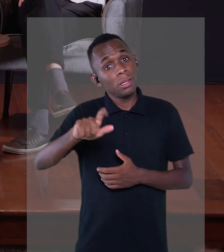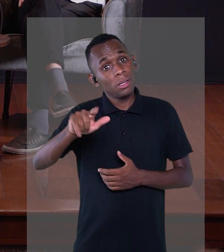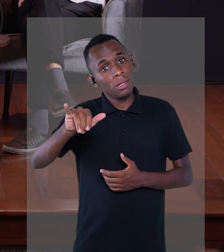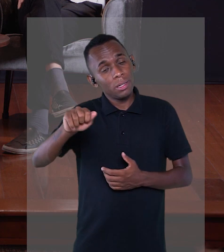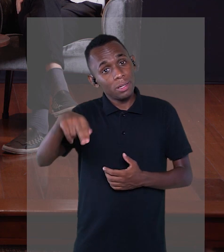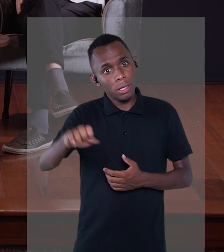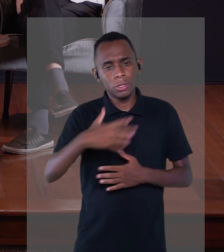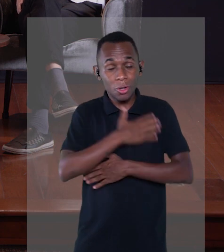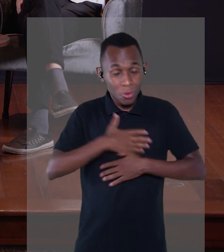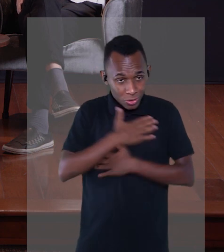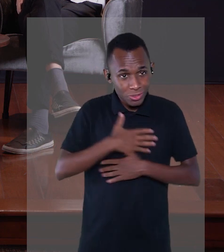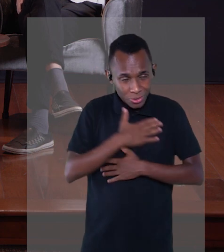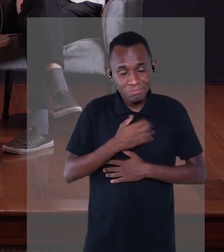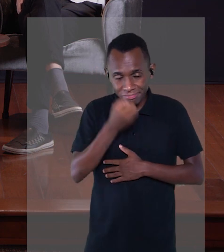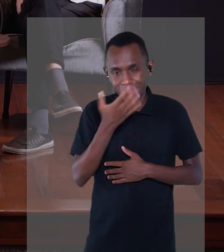tanto. Né? Certamente.